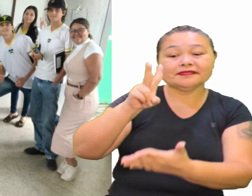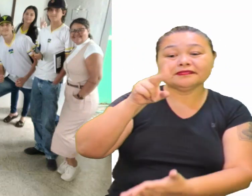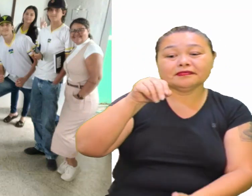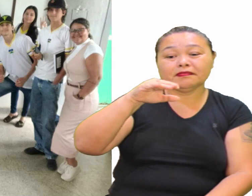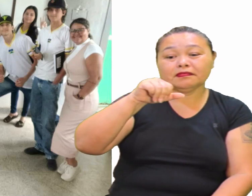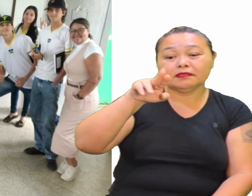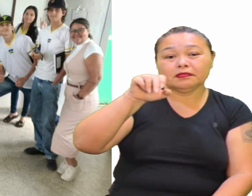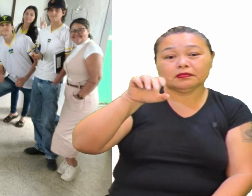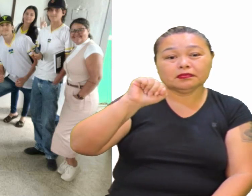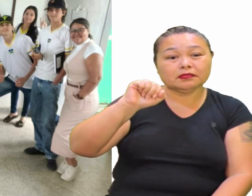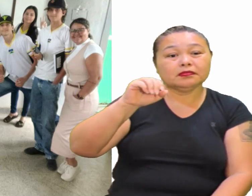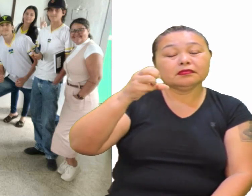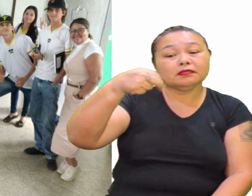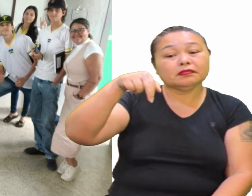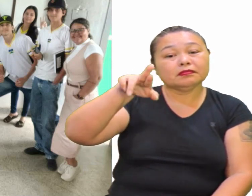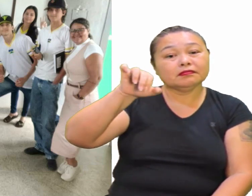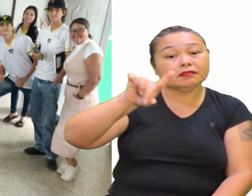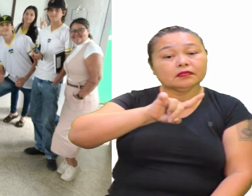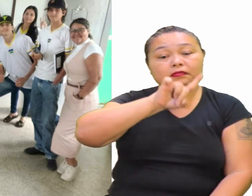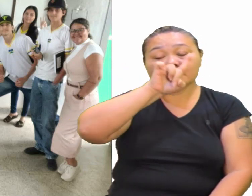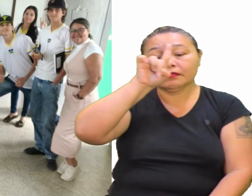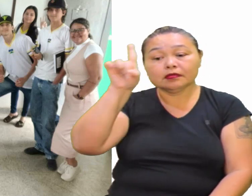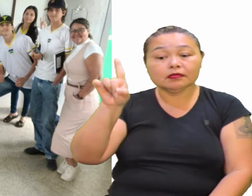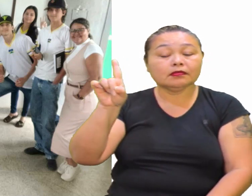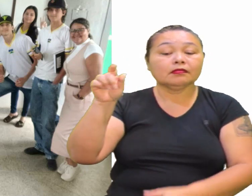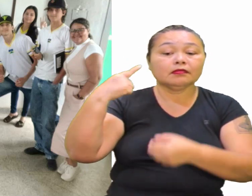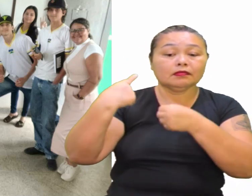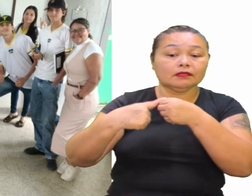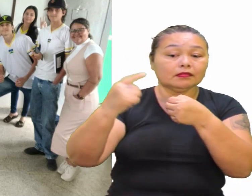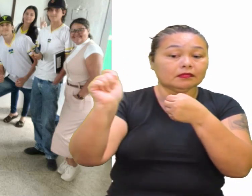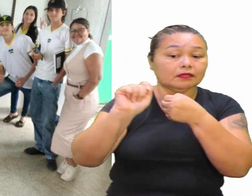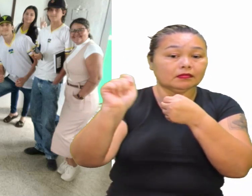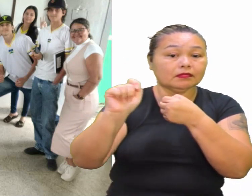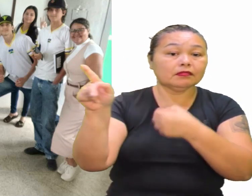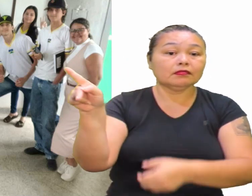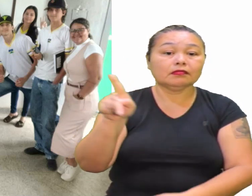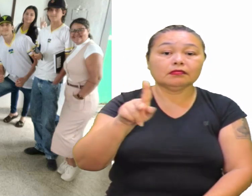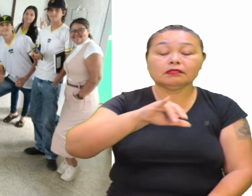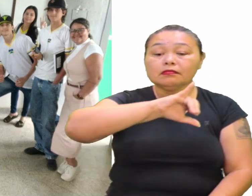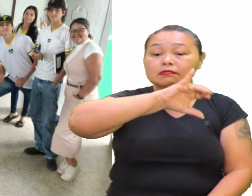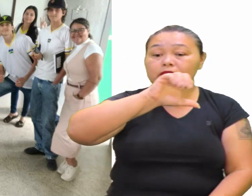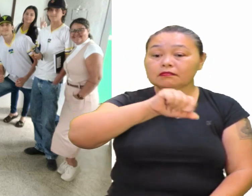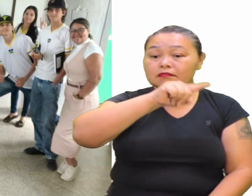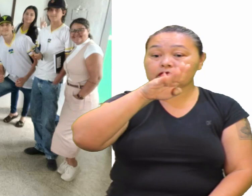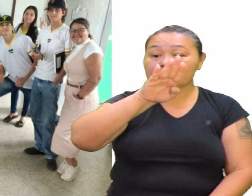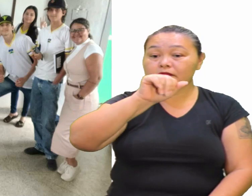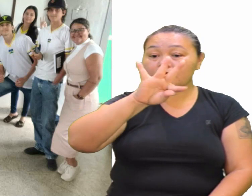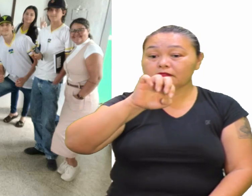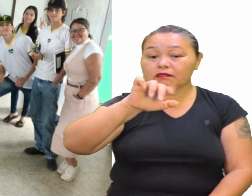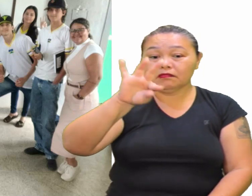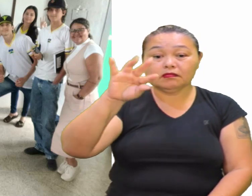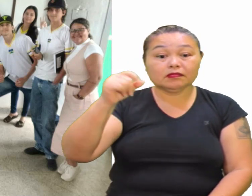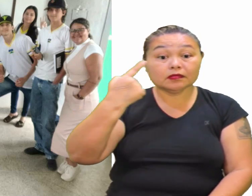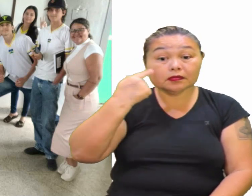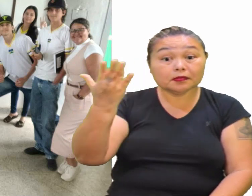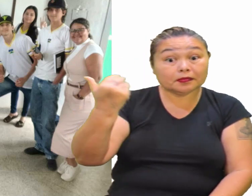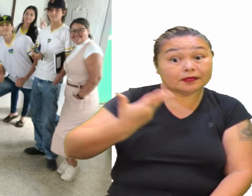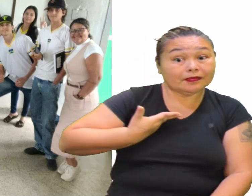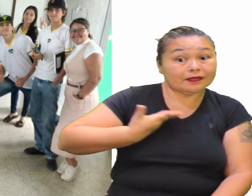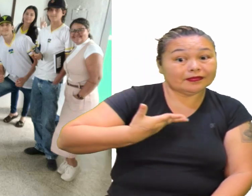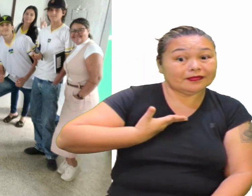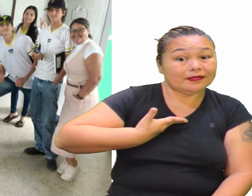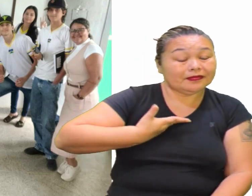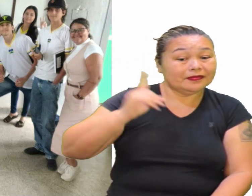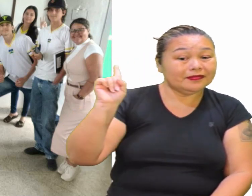da extensão Ricardo Cartanhede, lá de Ariquemes, do professor João Batista. Esse professor é tão top que ele chamou a colega, olha lá, ó, a